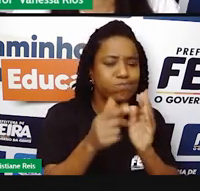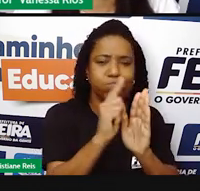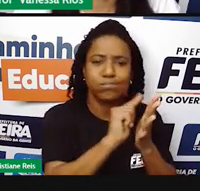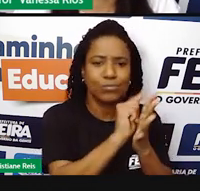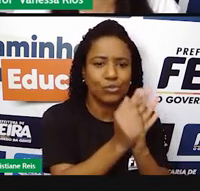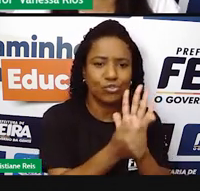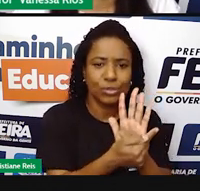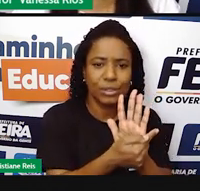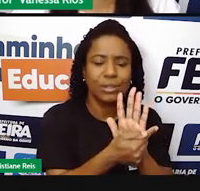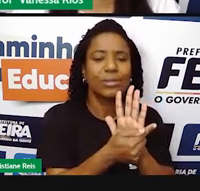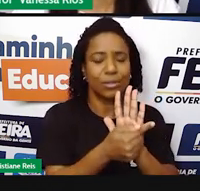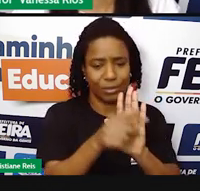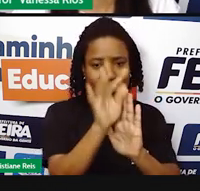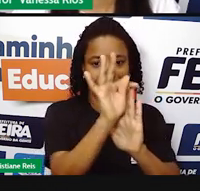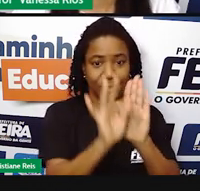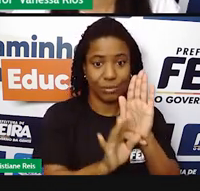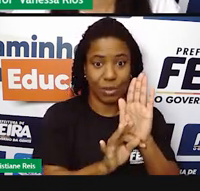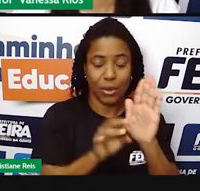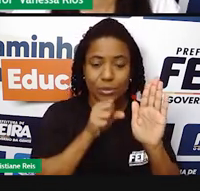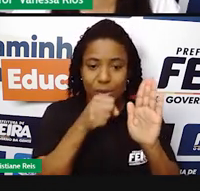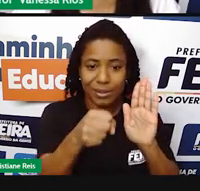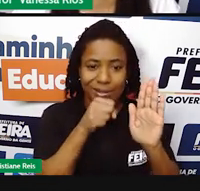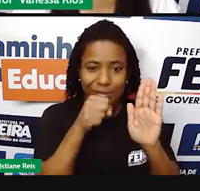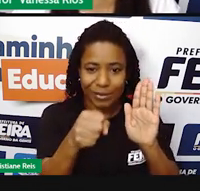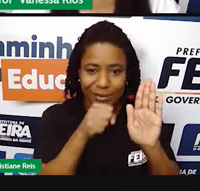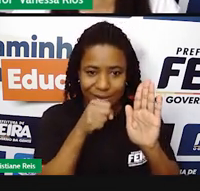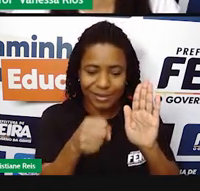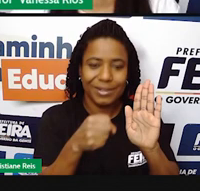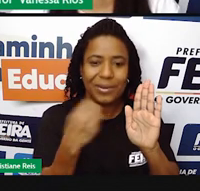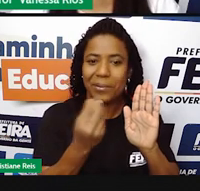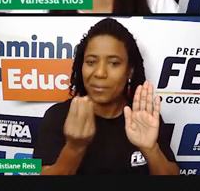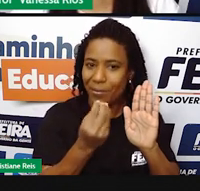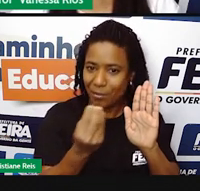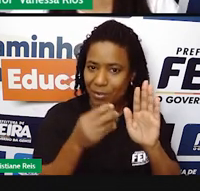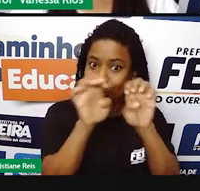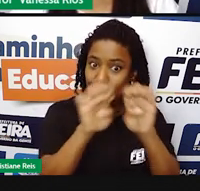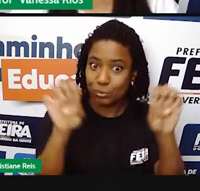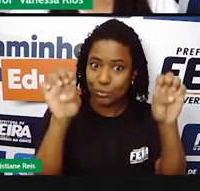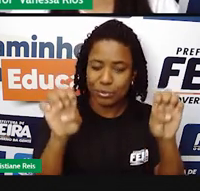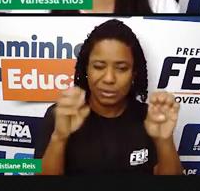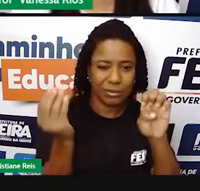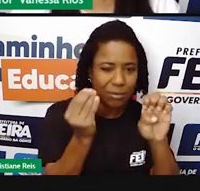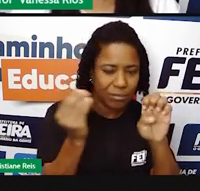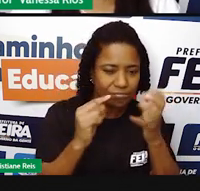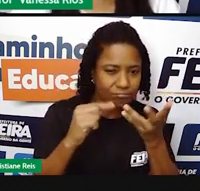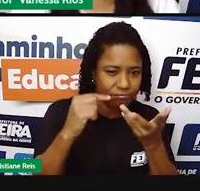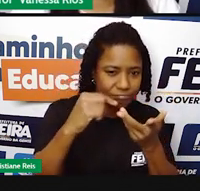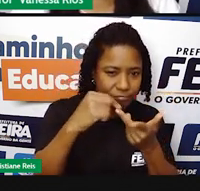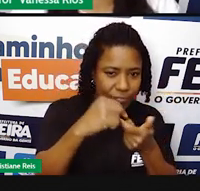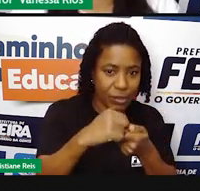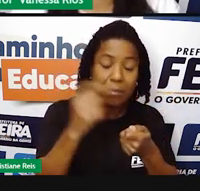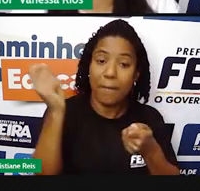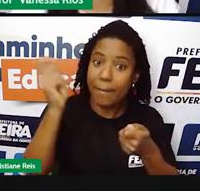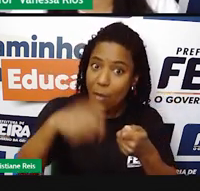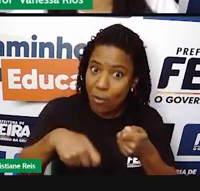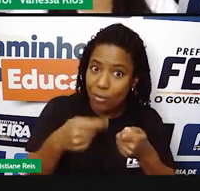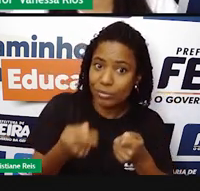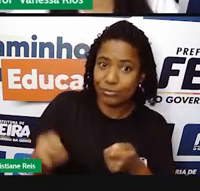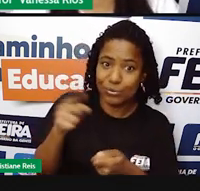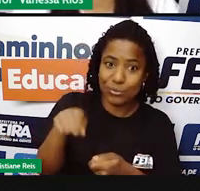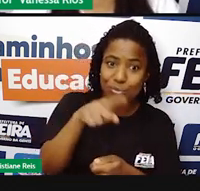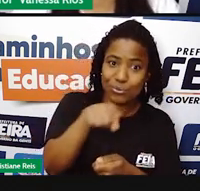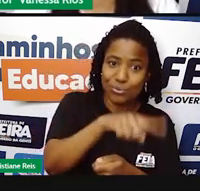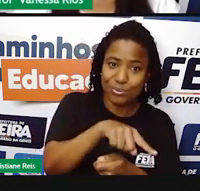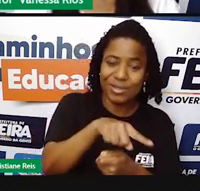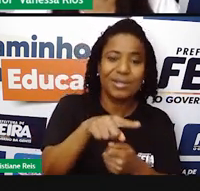é estruturado. E aí pense um pouquinho nas reportagens. Se quiser, pode voltar, né, aquela reportagem que a Pró mostrou,